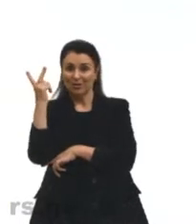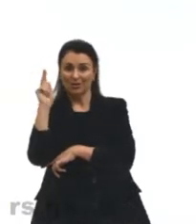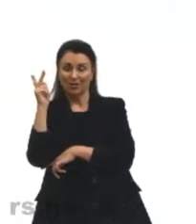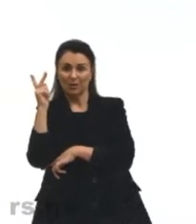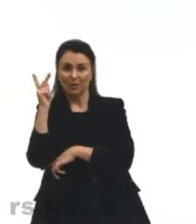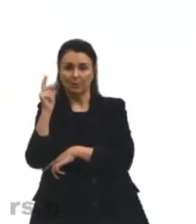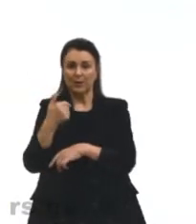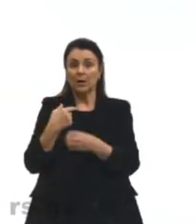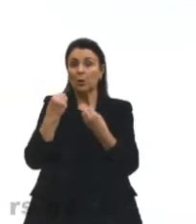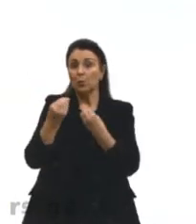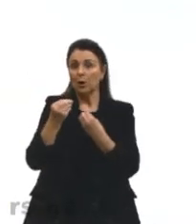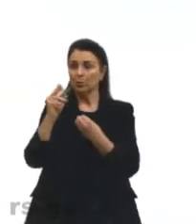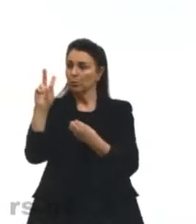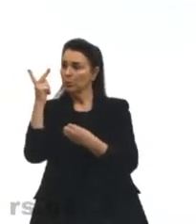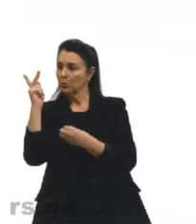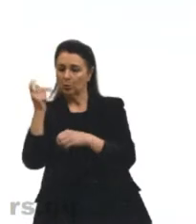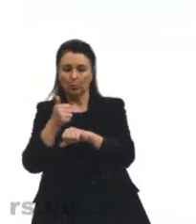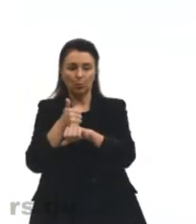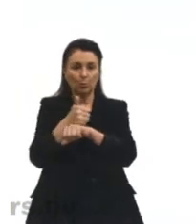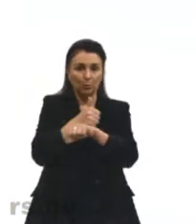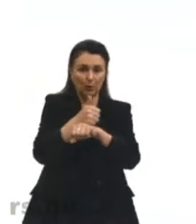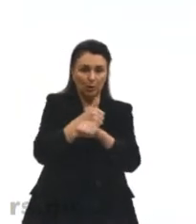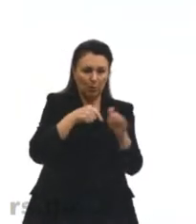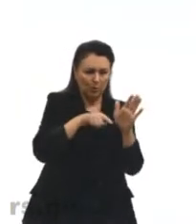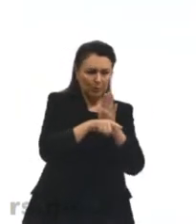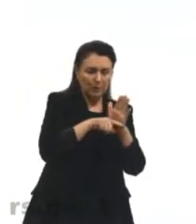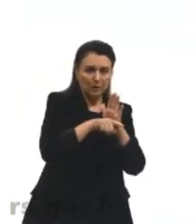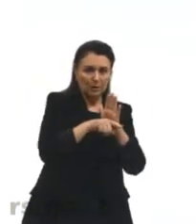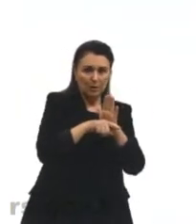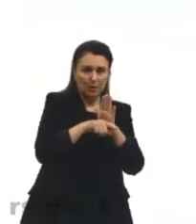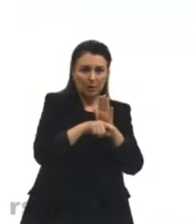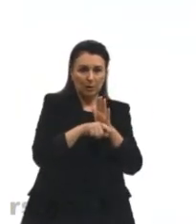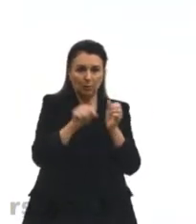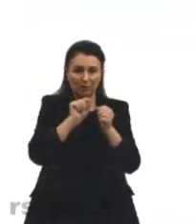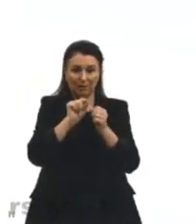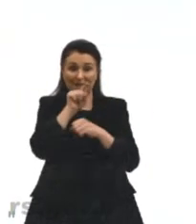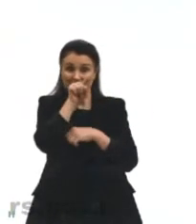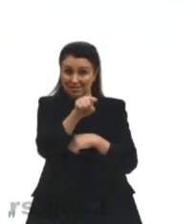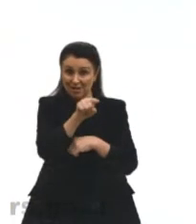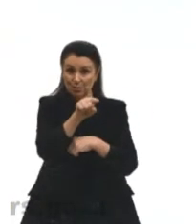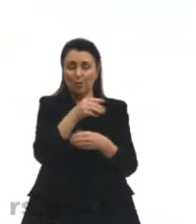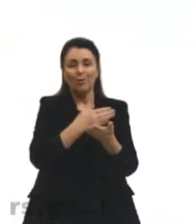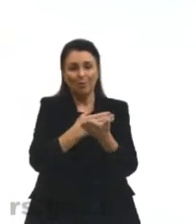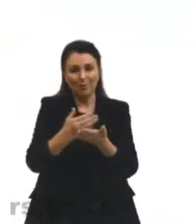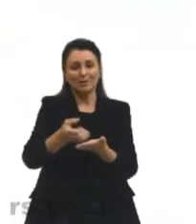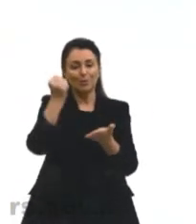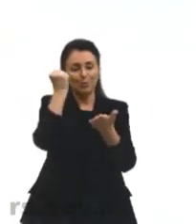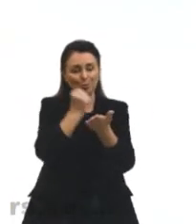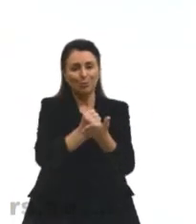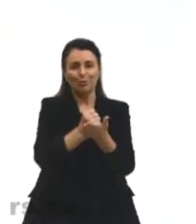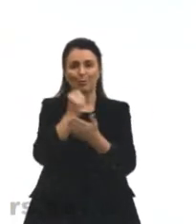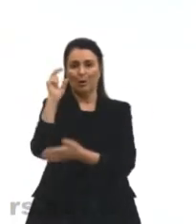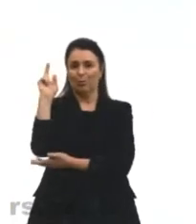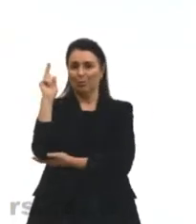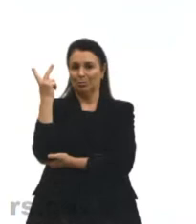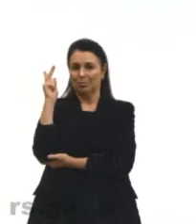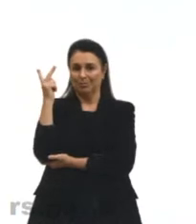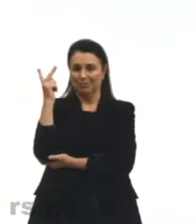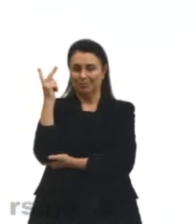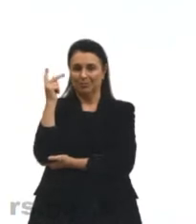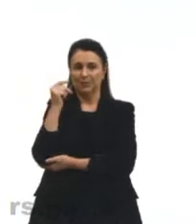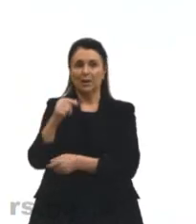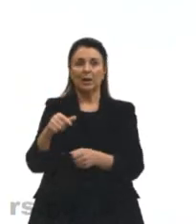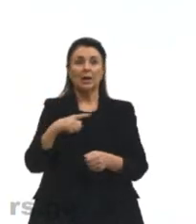pelos exploradores se tornam de um e também documentos históricos o que é que a gente tem também